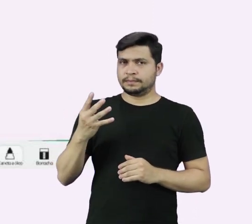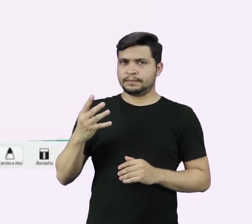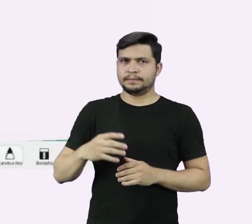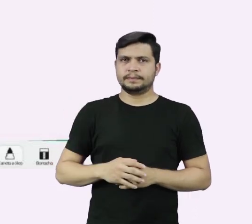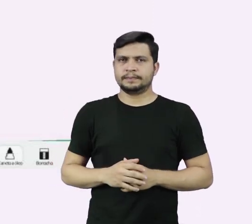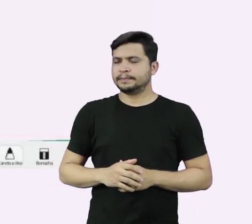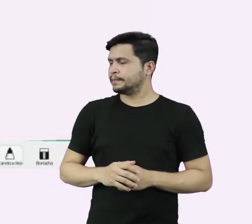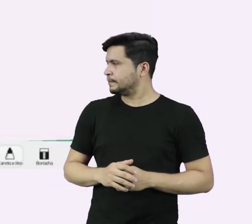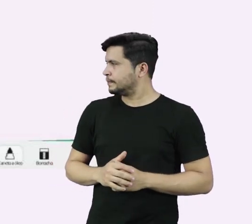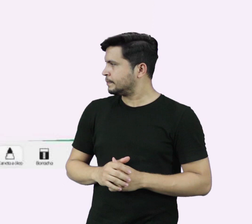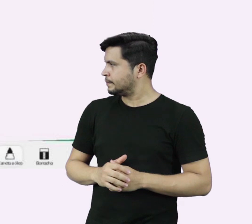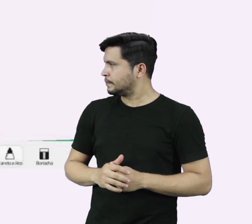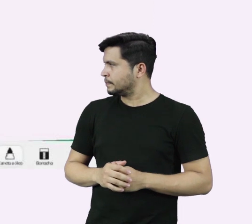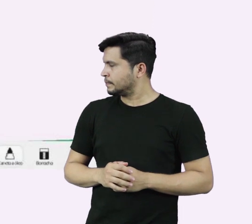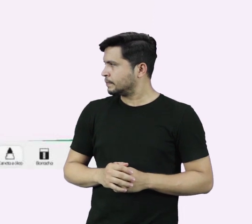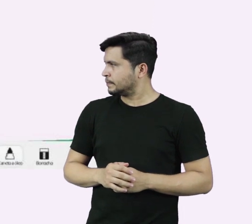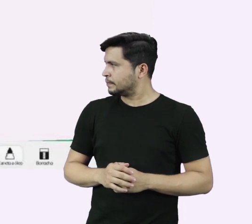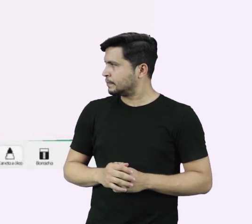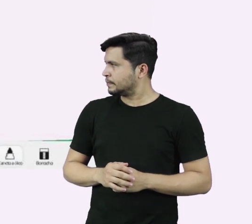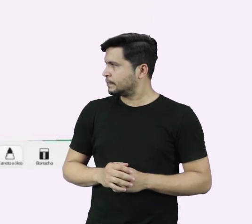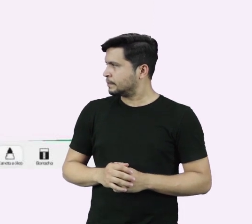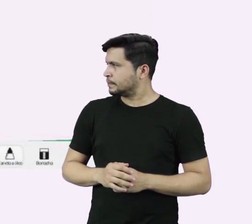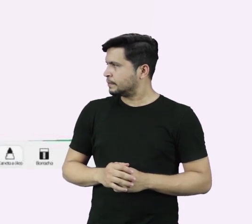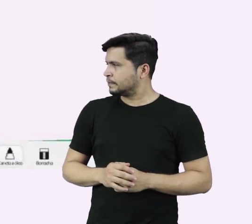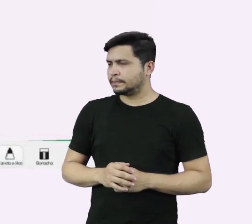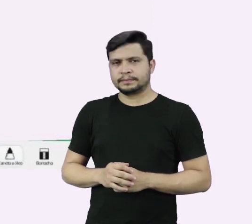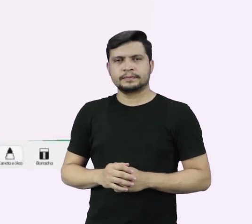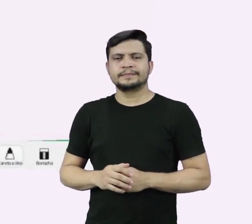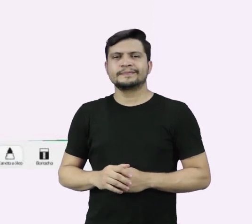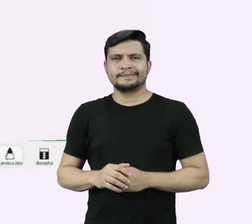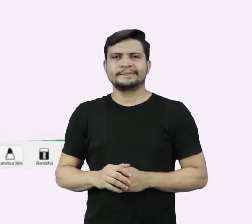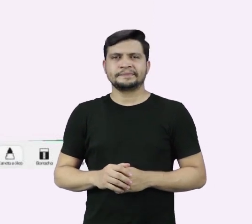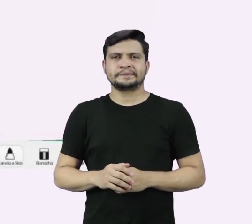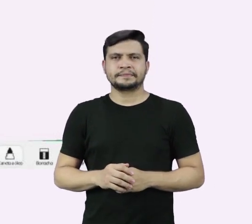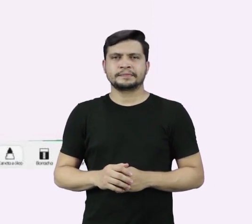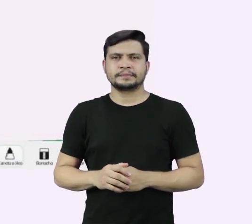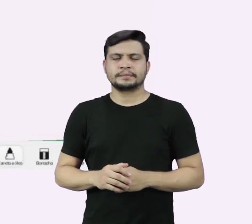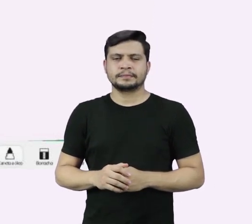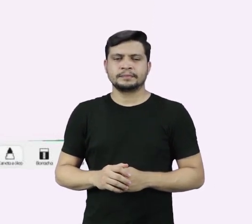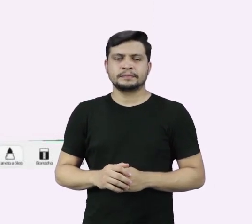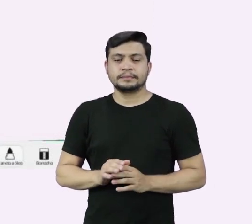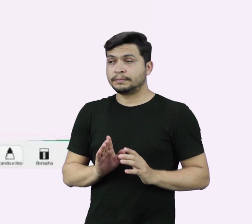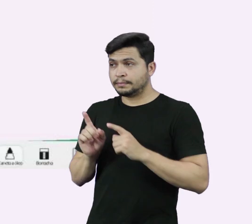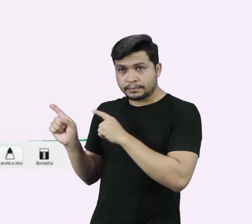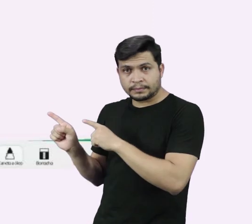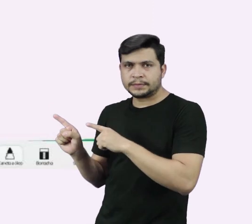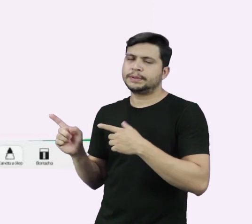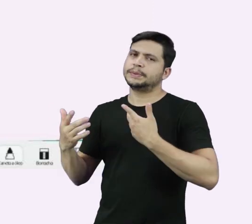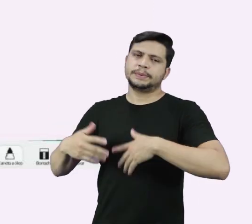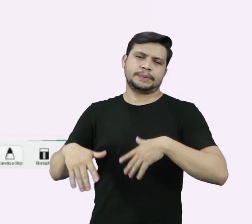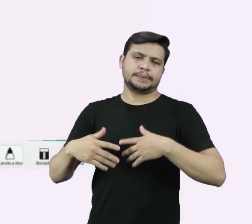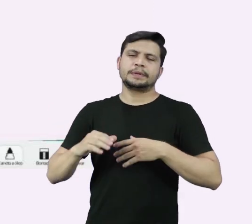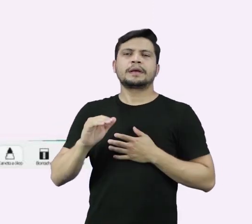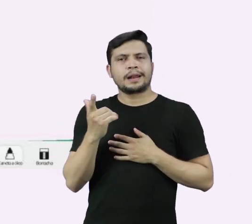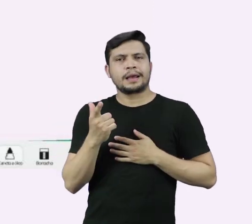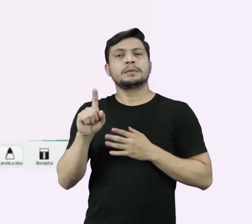eu tenho uma área igual a 1 e um comprimento igual a 106. É óbvio que essa questão aqui está